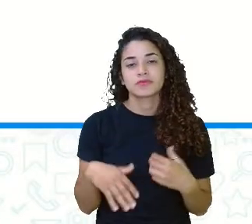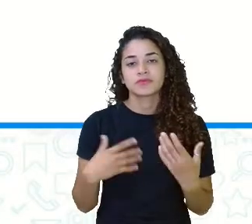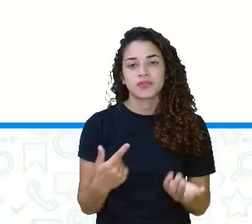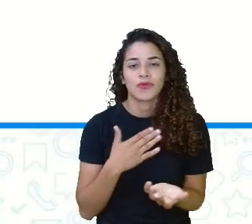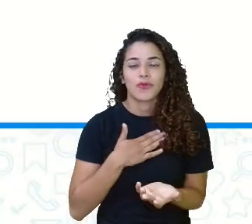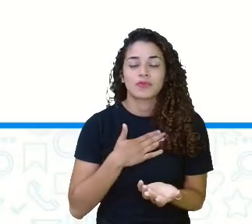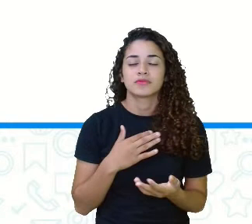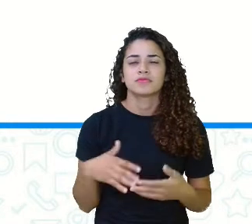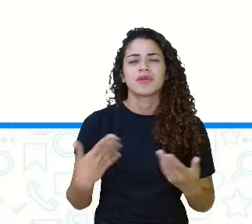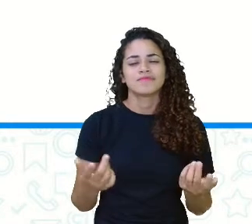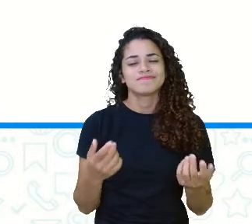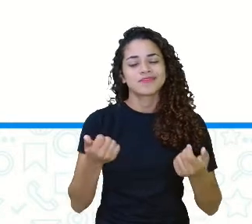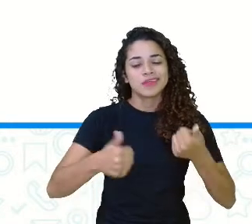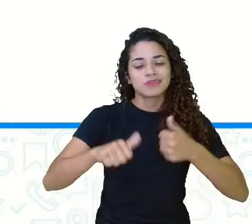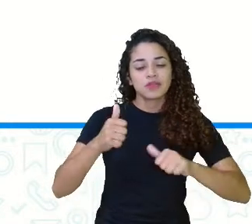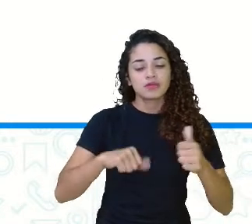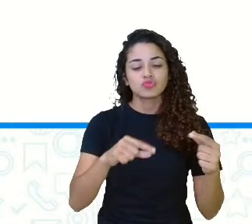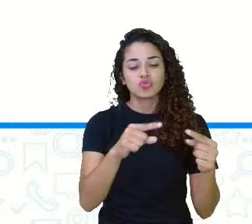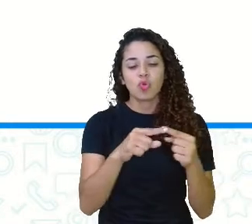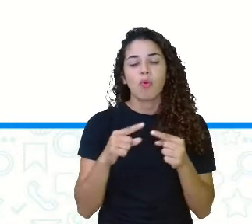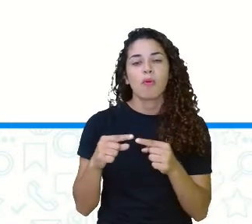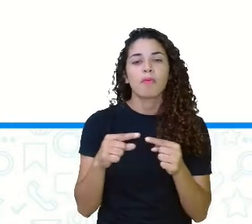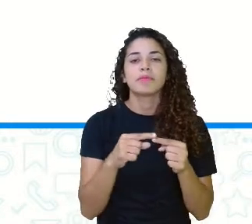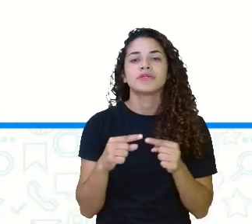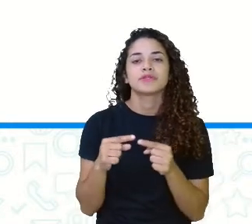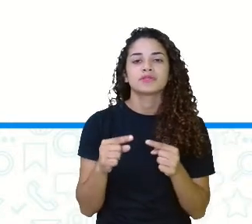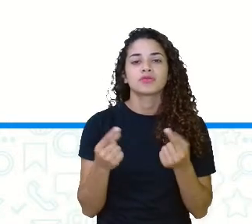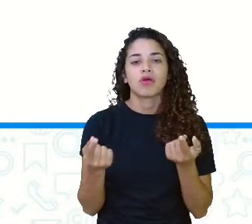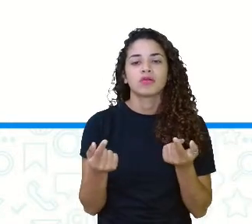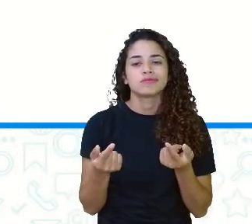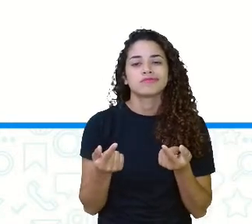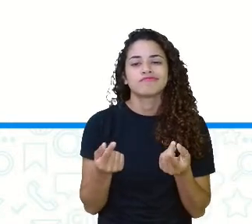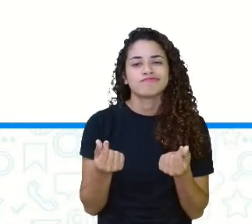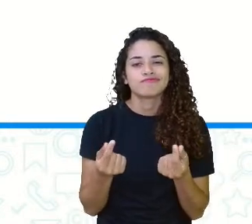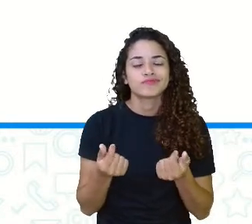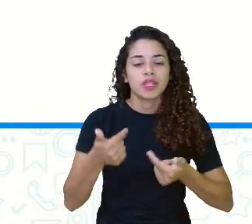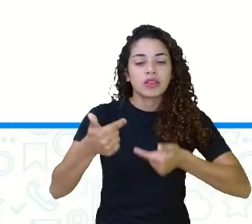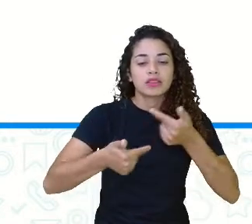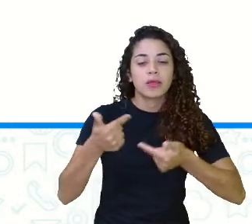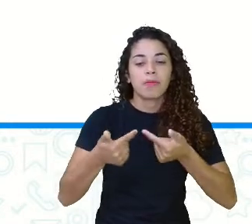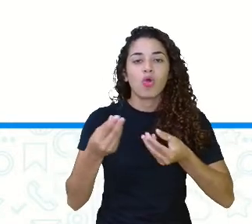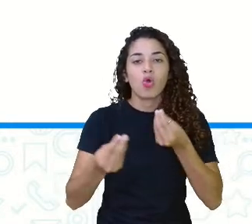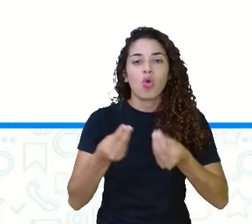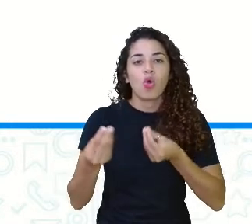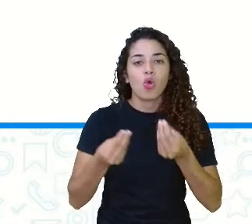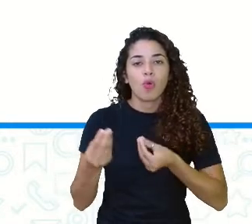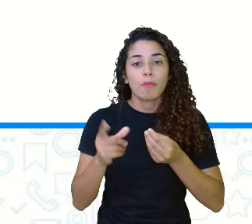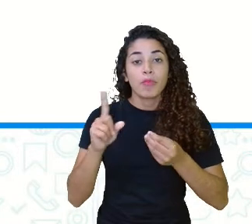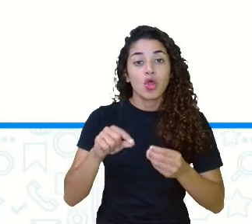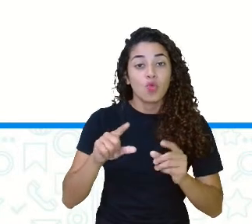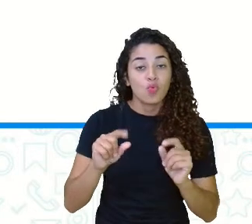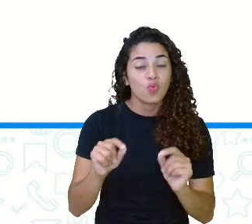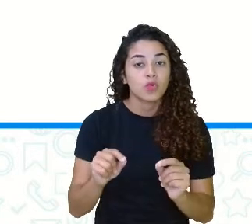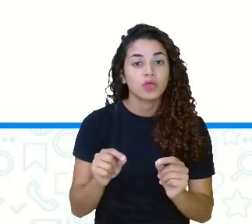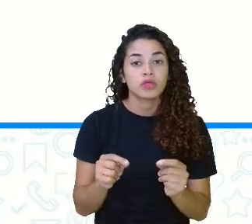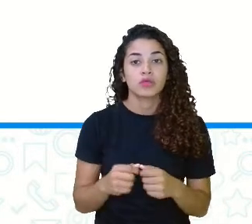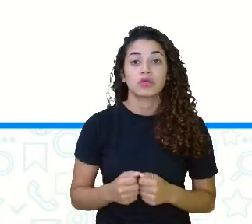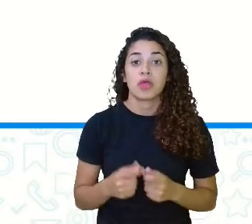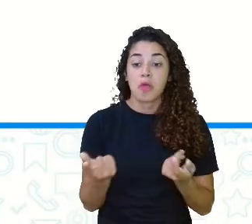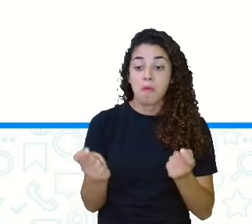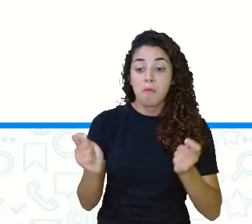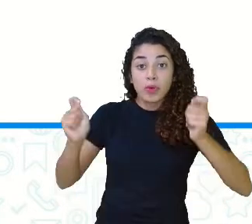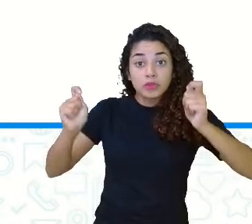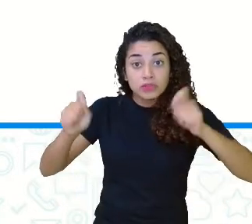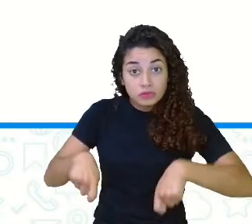a análise combinatória ela vai trabalhar nessa situação? As possibilidades que eu